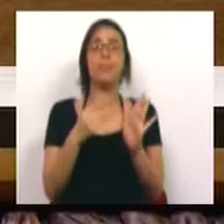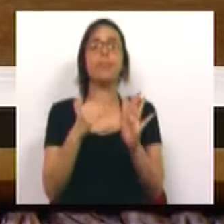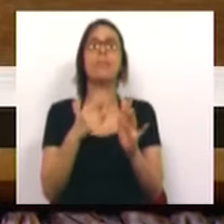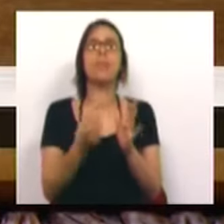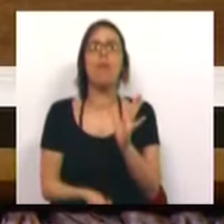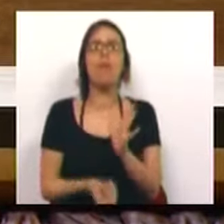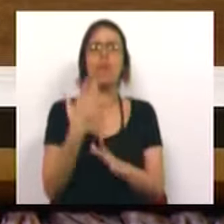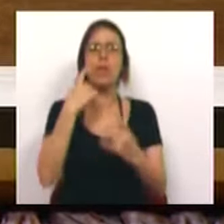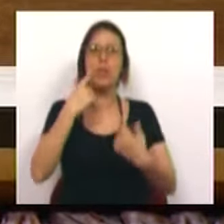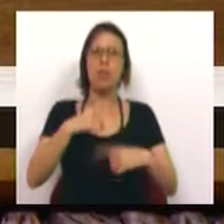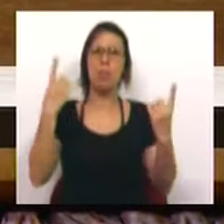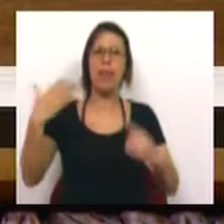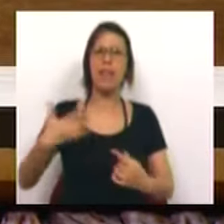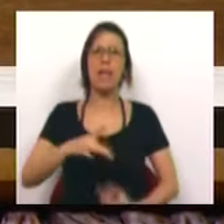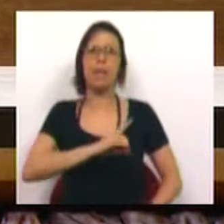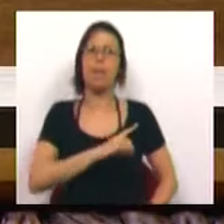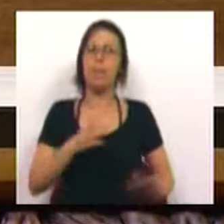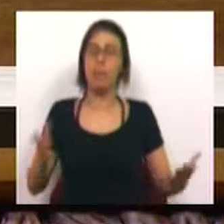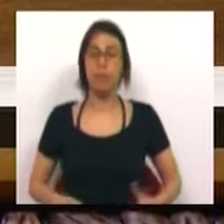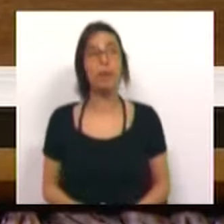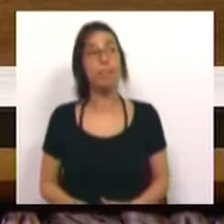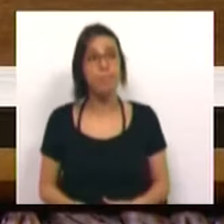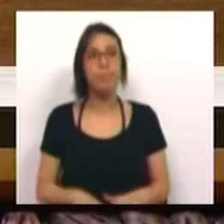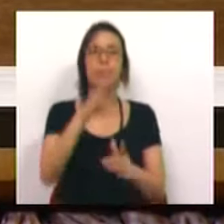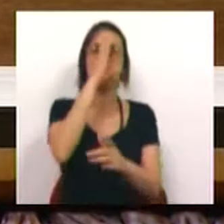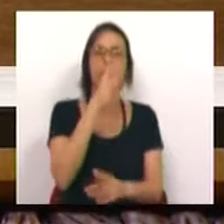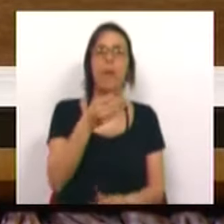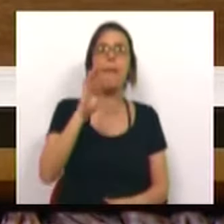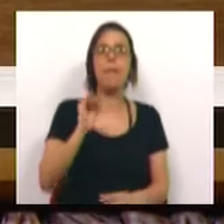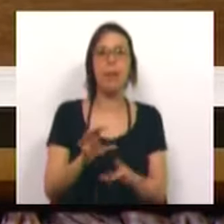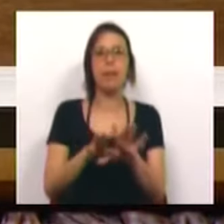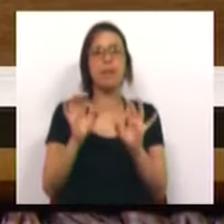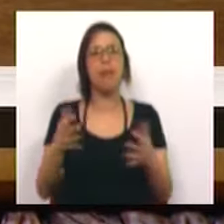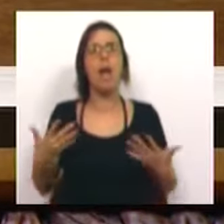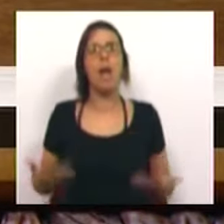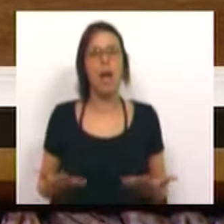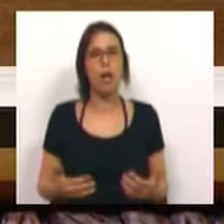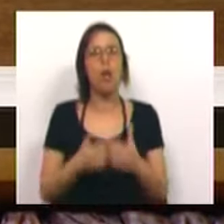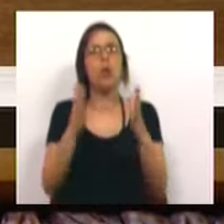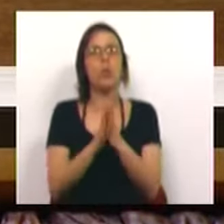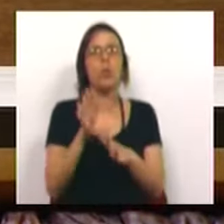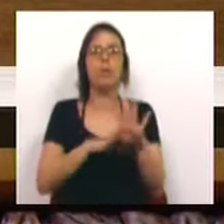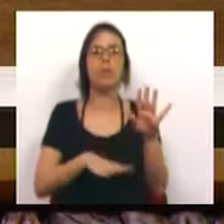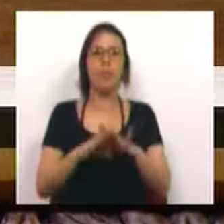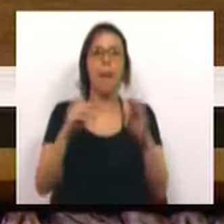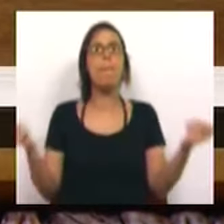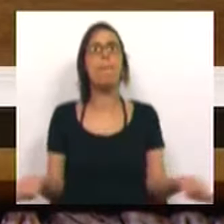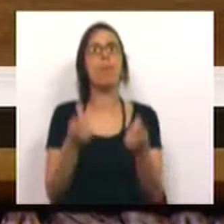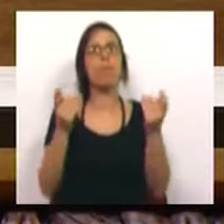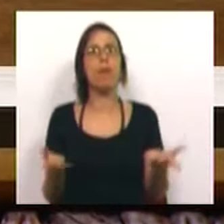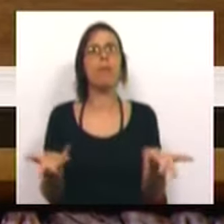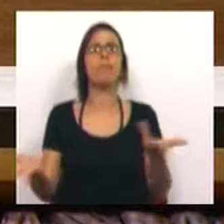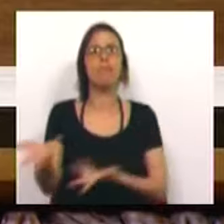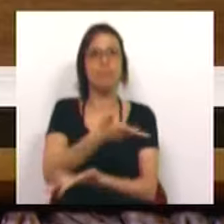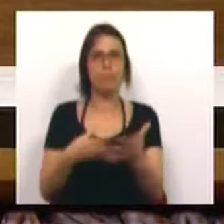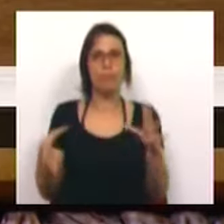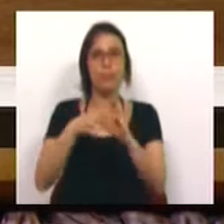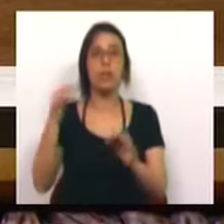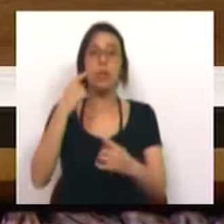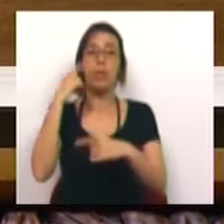da Fundação Pública de Direito Privado. O então governo PS, como ao atual, tudo fizeram para promover a conversão de